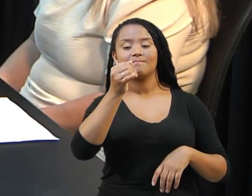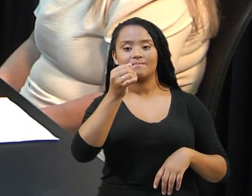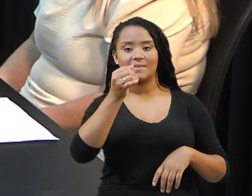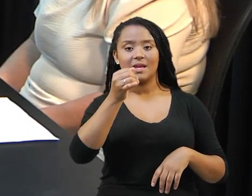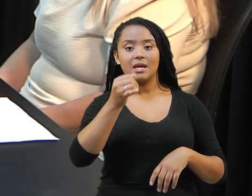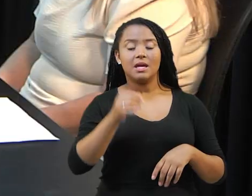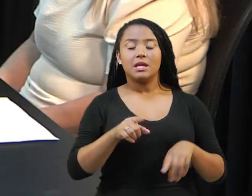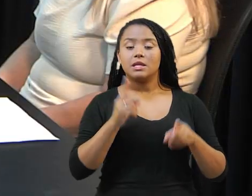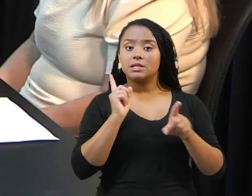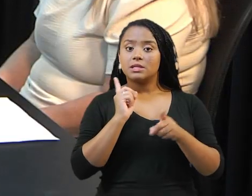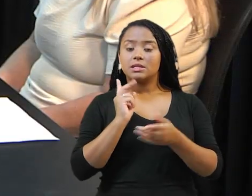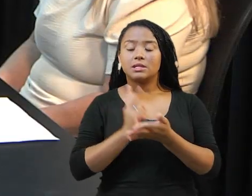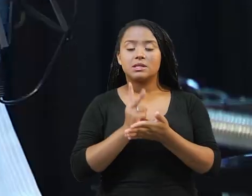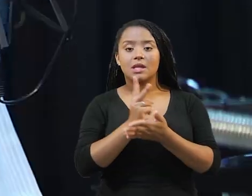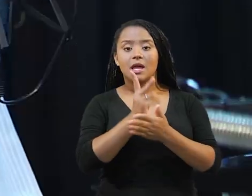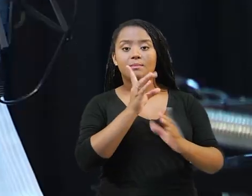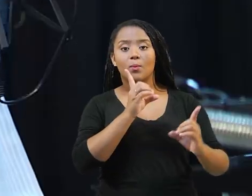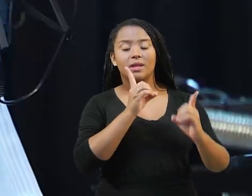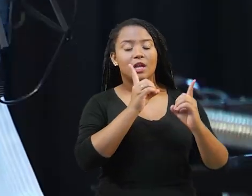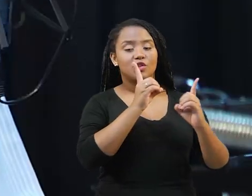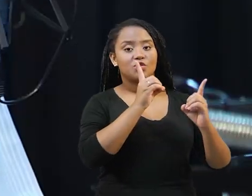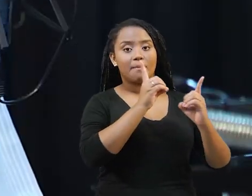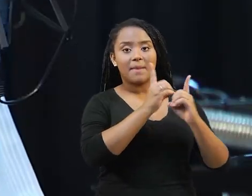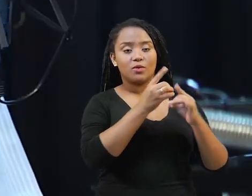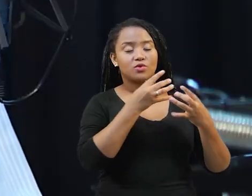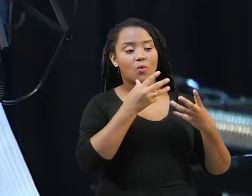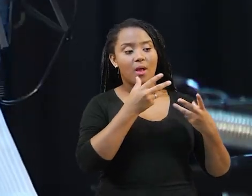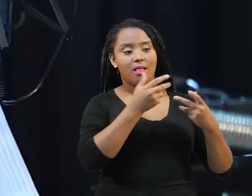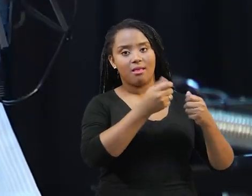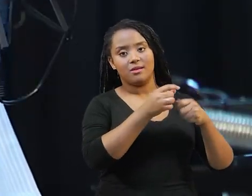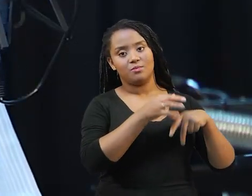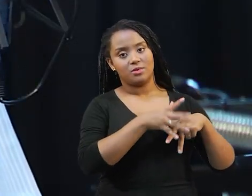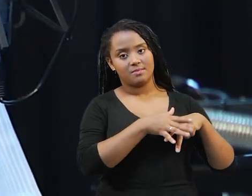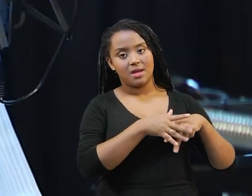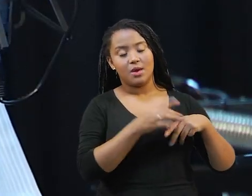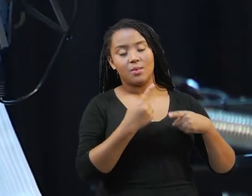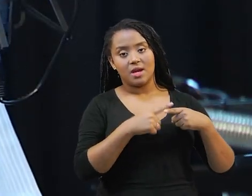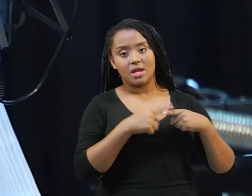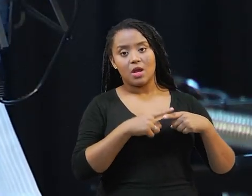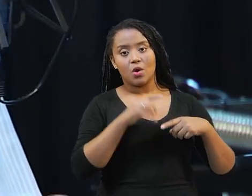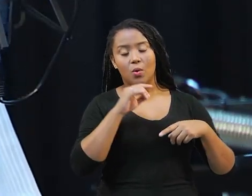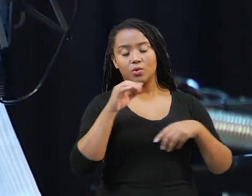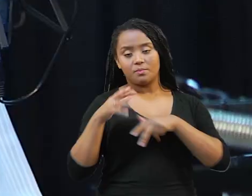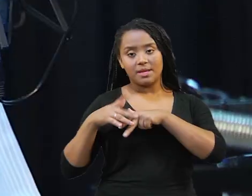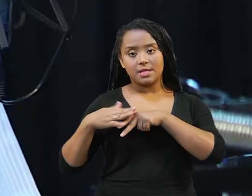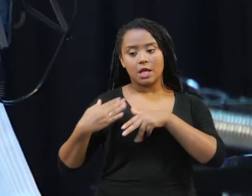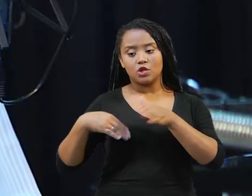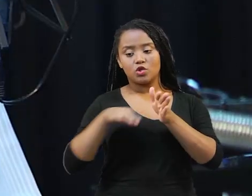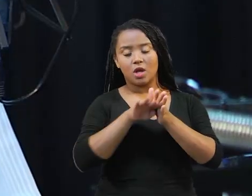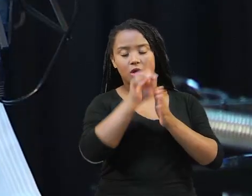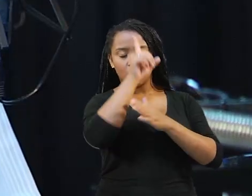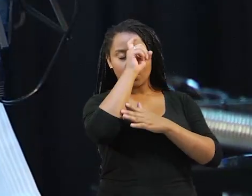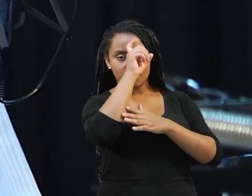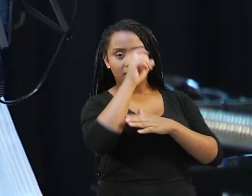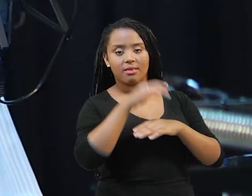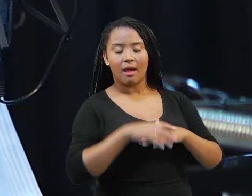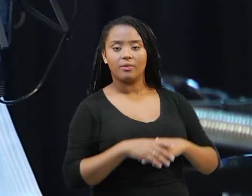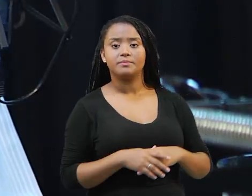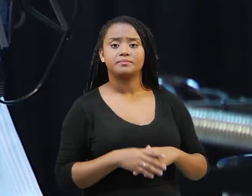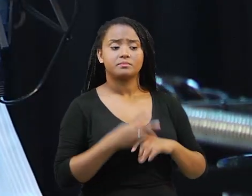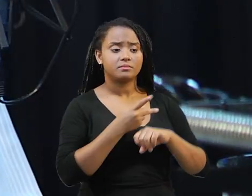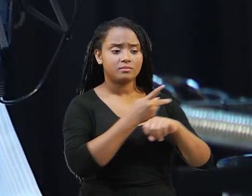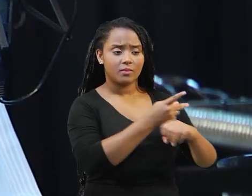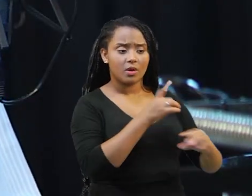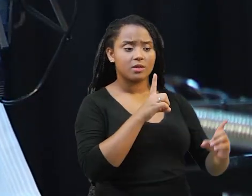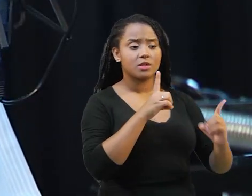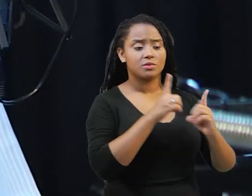né, esse privilégio, e oferecer o melhor possível para os pacientes, né, que buscam ali o atendimento, né, às